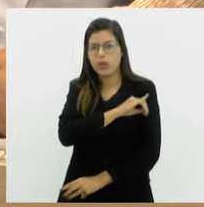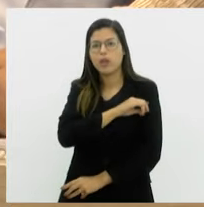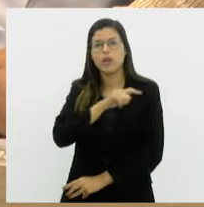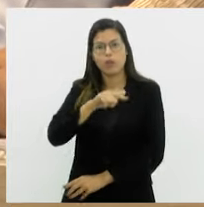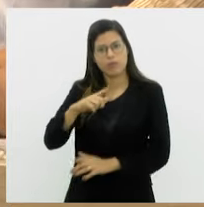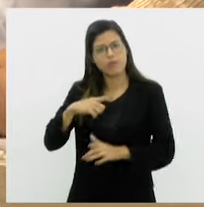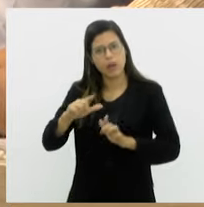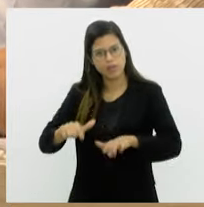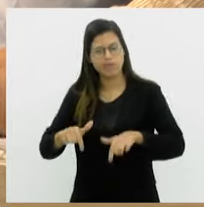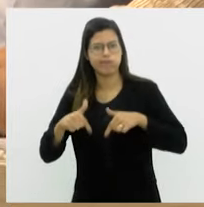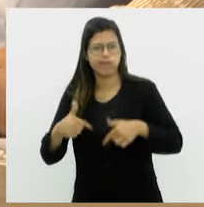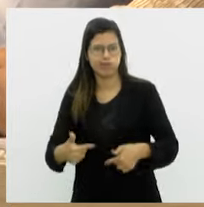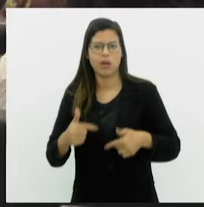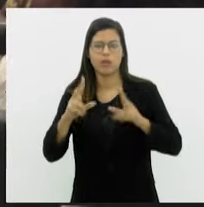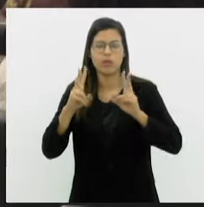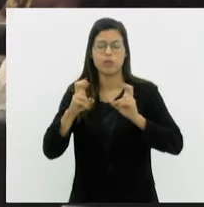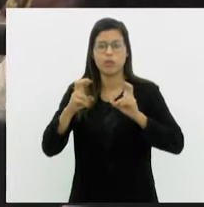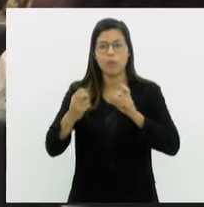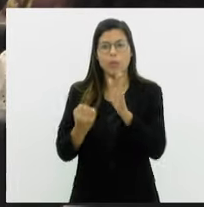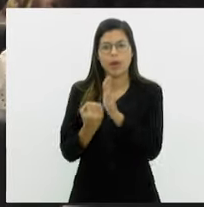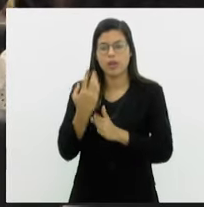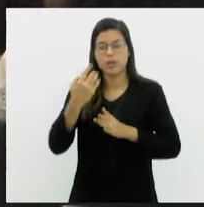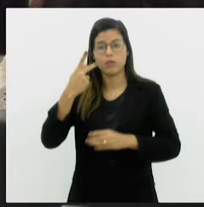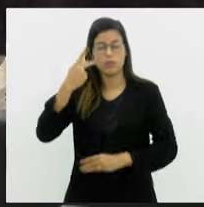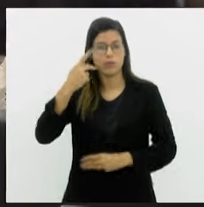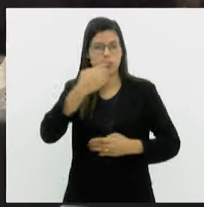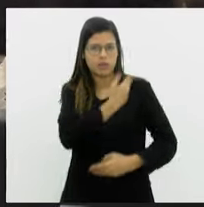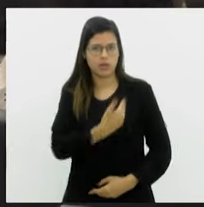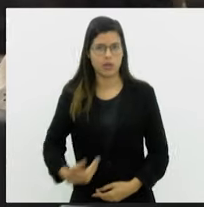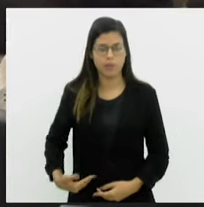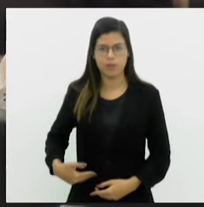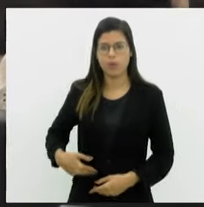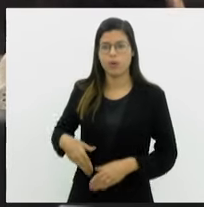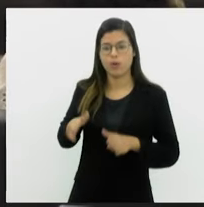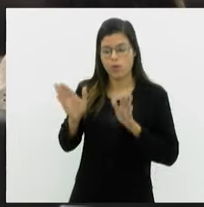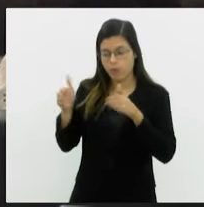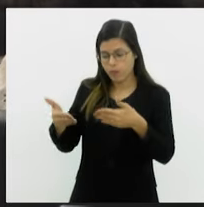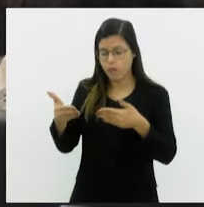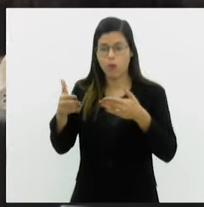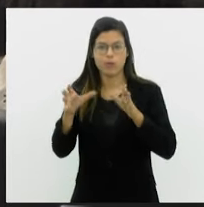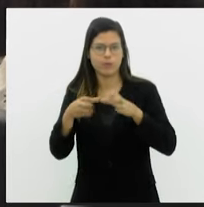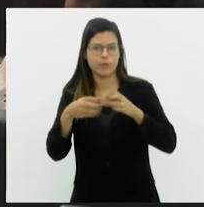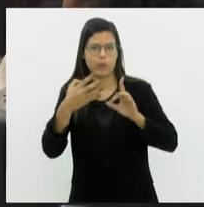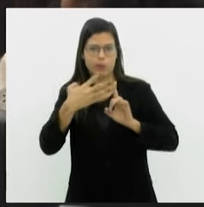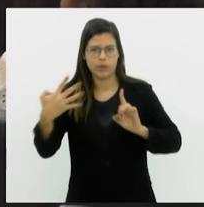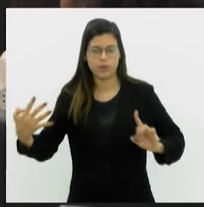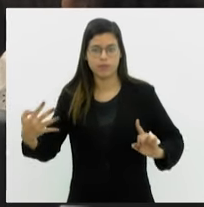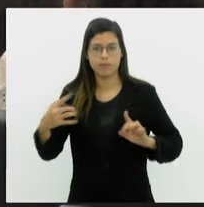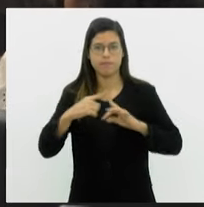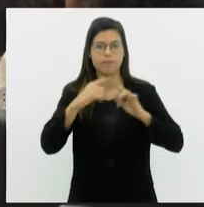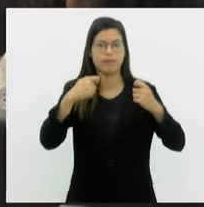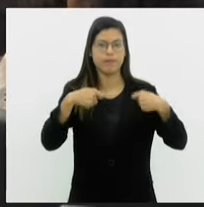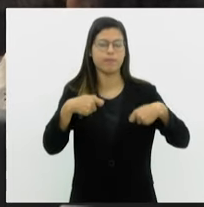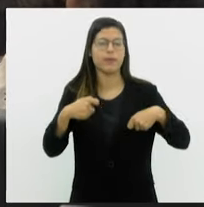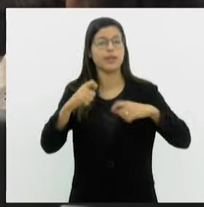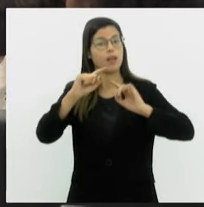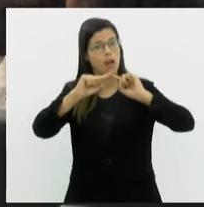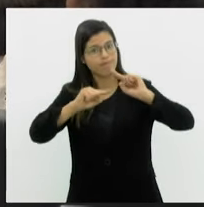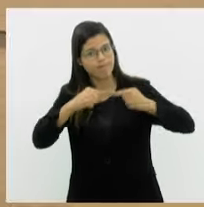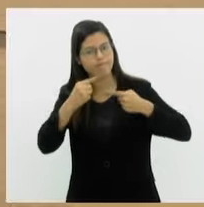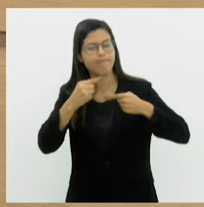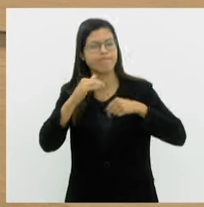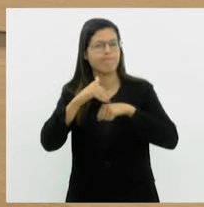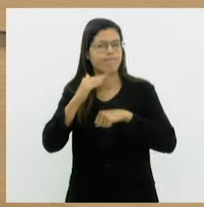é a formulação das políticas públicas voltadas para atender a população LGBT, mas que é preciso avançar ainda